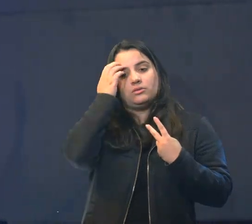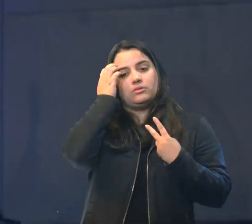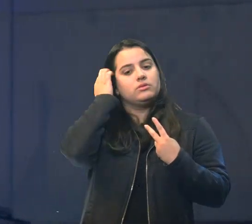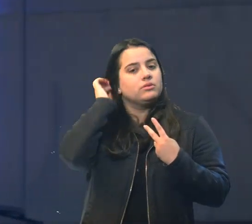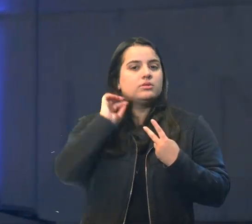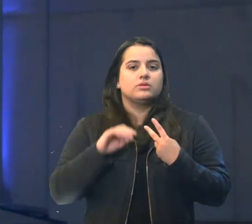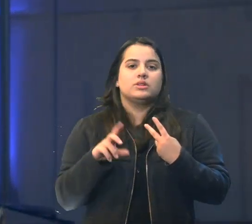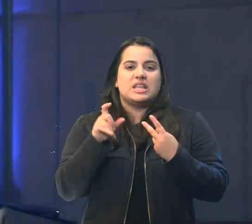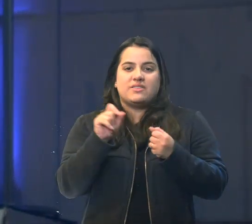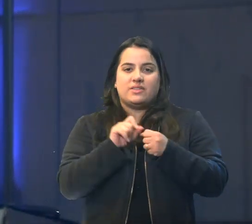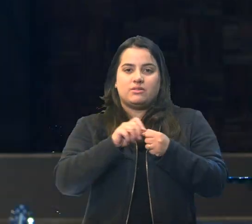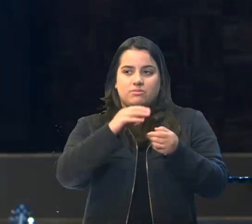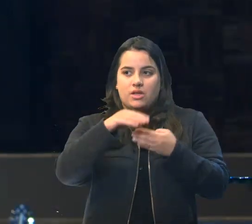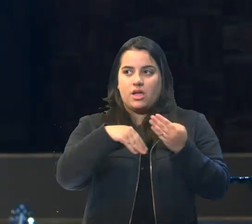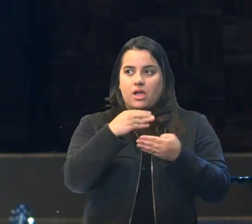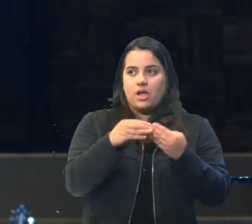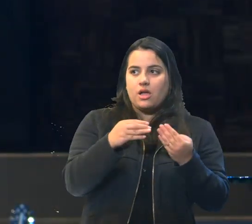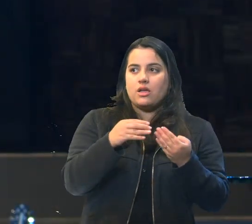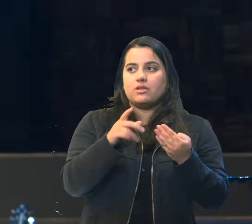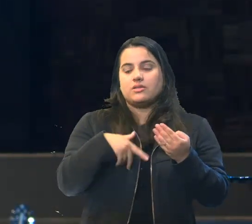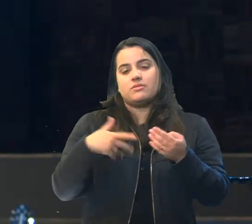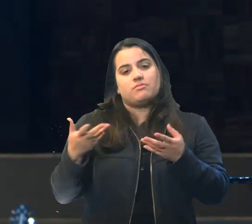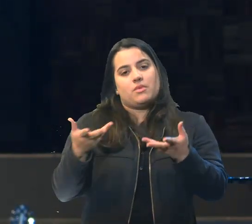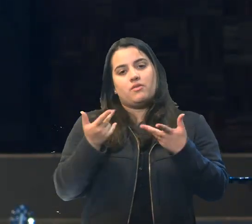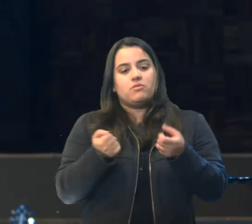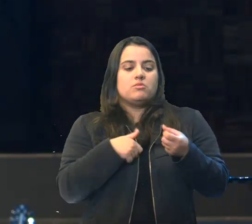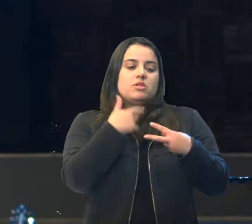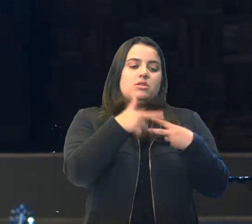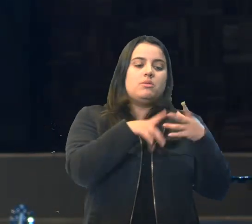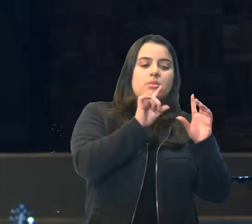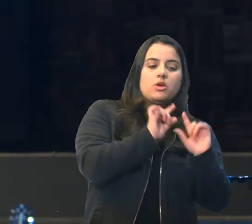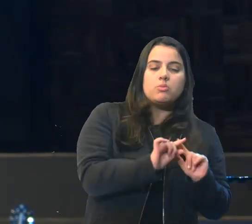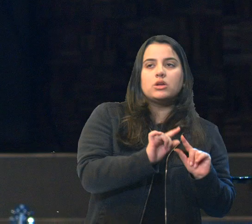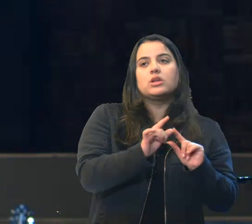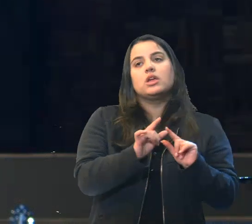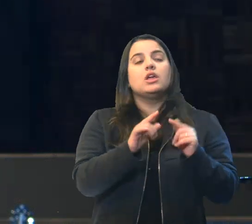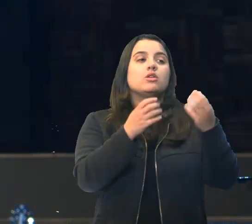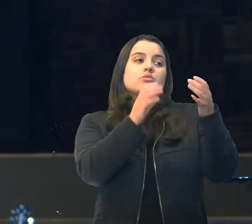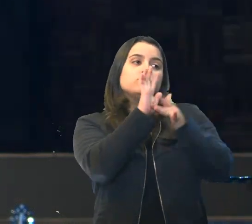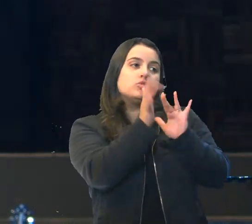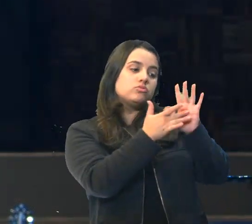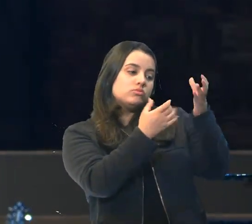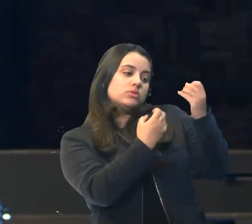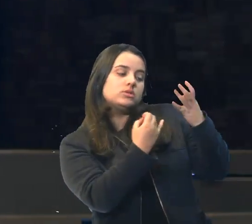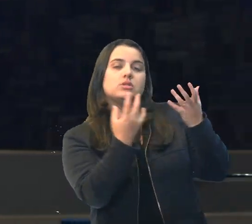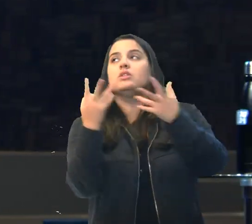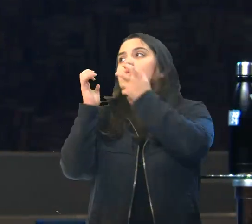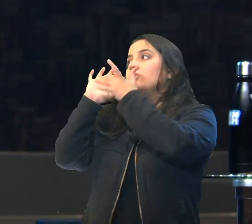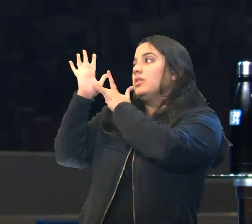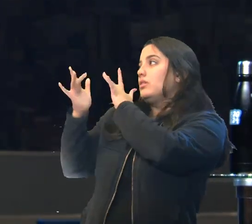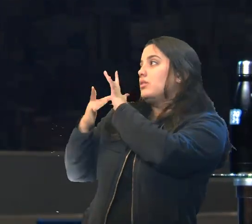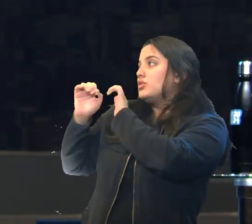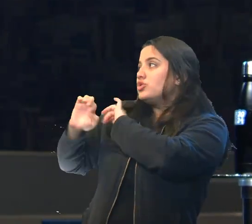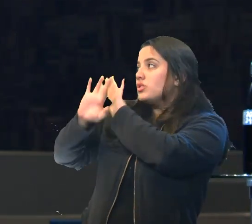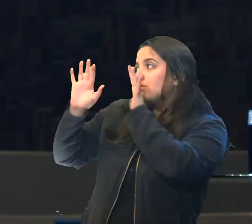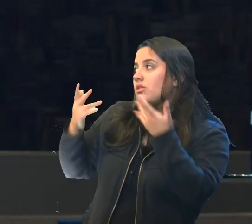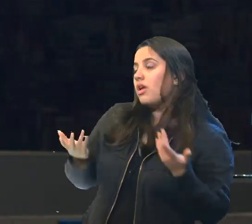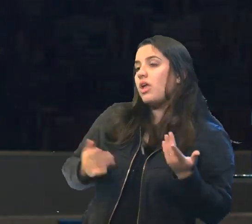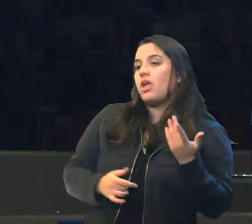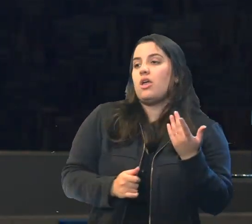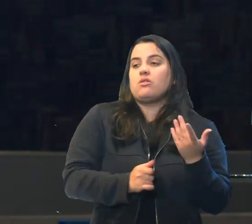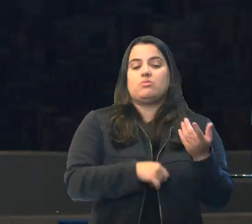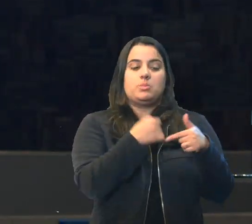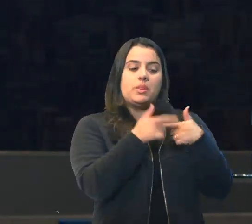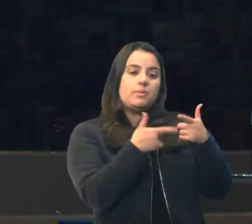ser maravilhoso. Trabalha um pouquinho, ouve Jesus. Fica ouvindo Jesus, vê a glória de Deus, aí trabalha mais um pouquinho, ouve